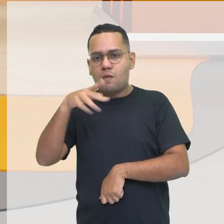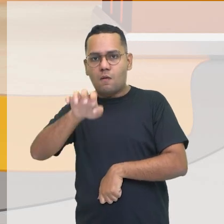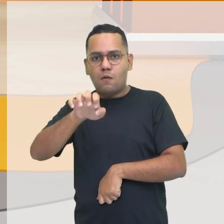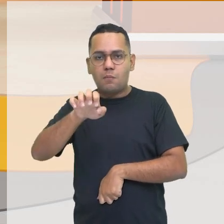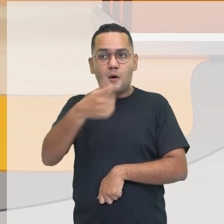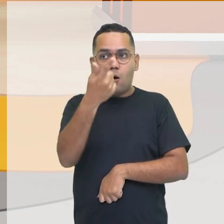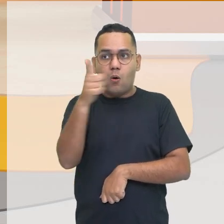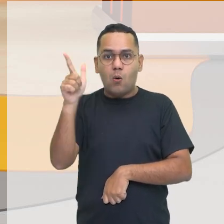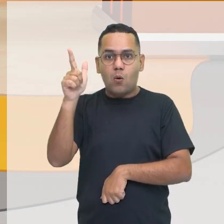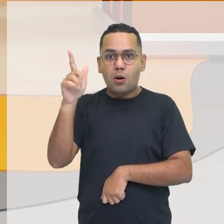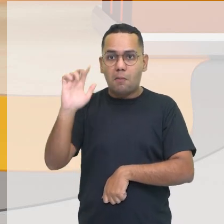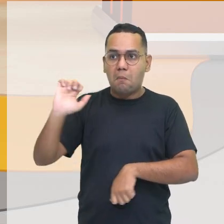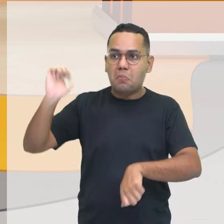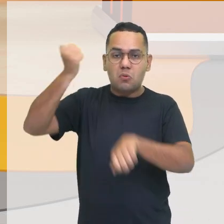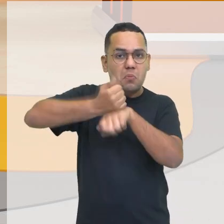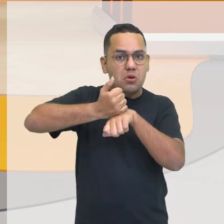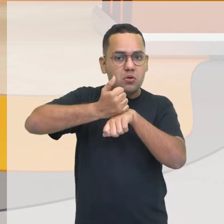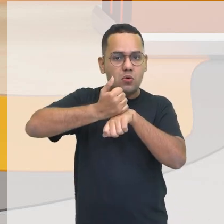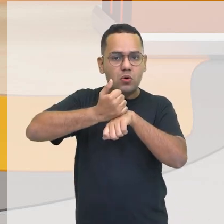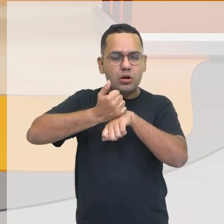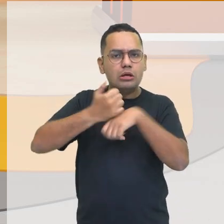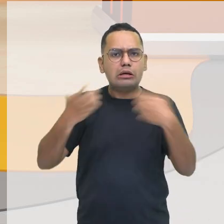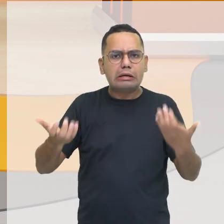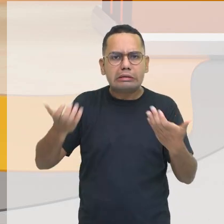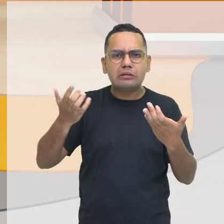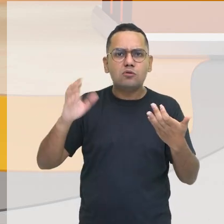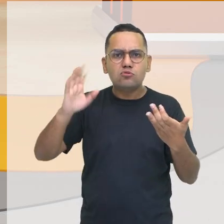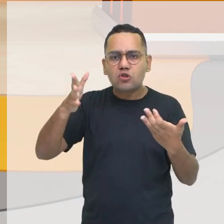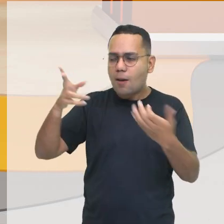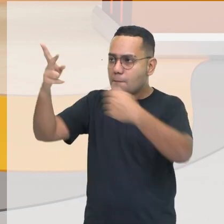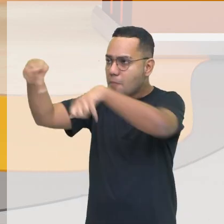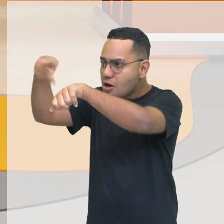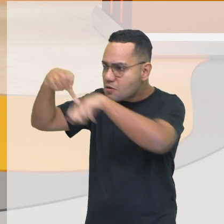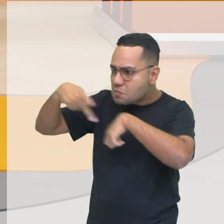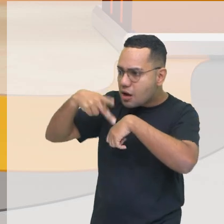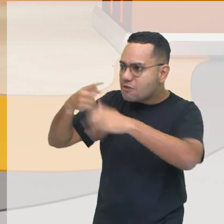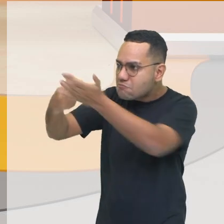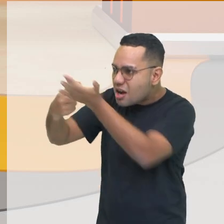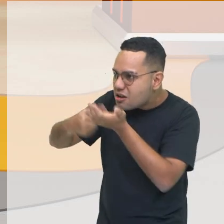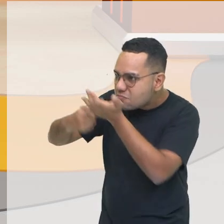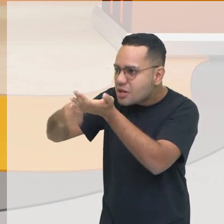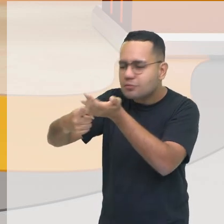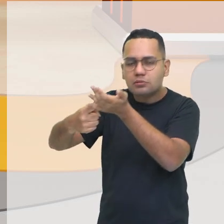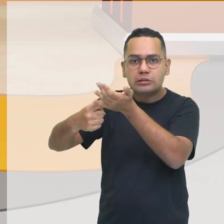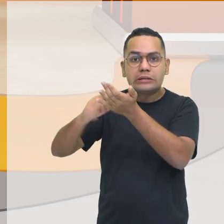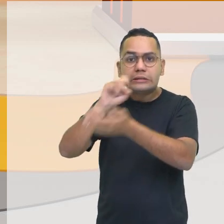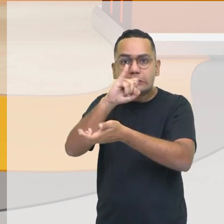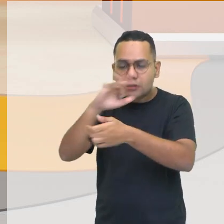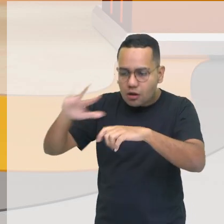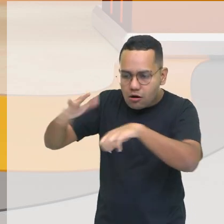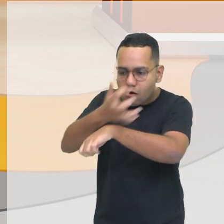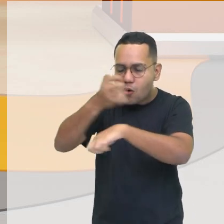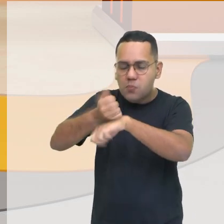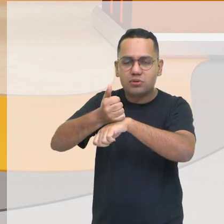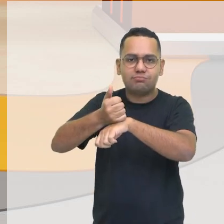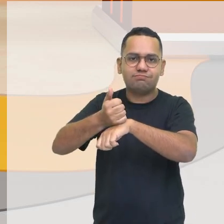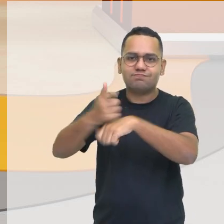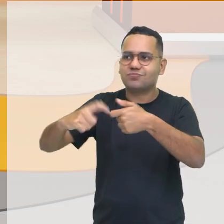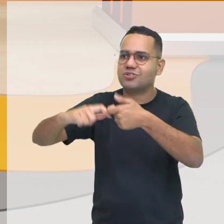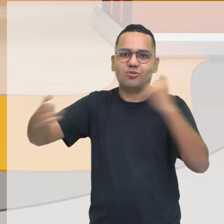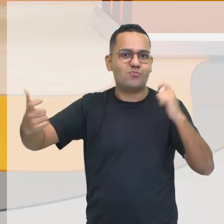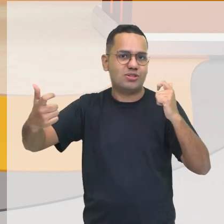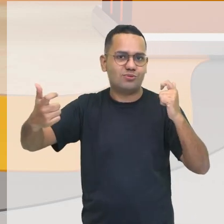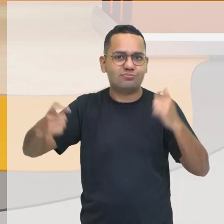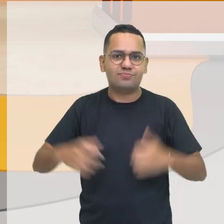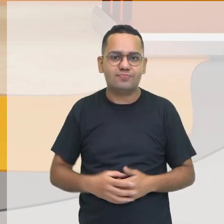próprio governo, fazendo com que haja uma quebra de aliança entre acordos internacionais. Isso tudo vai estar